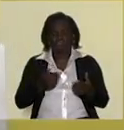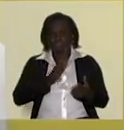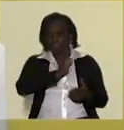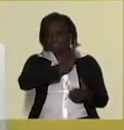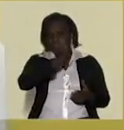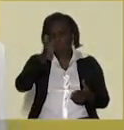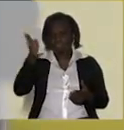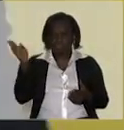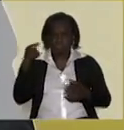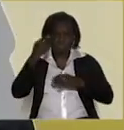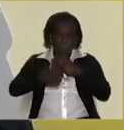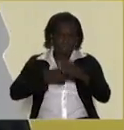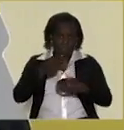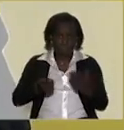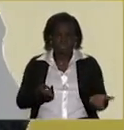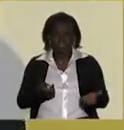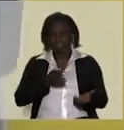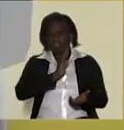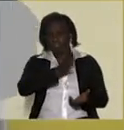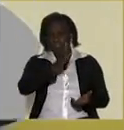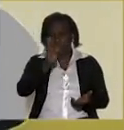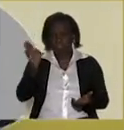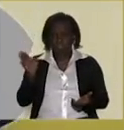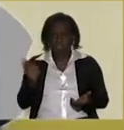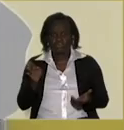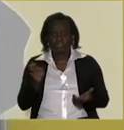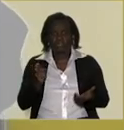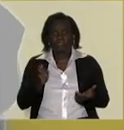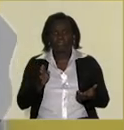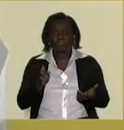Eu viajei esse mundo inteiro, o mundo,